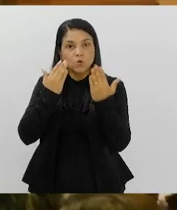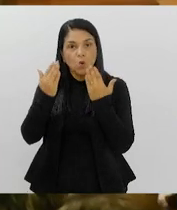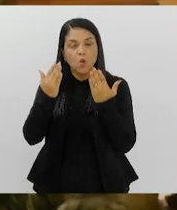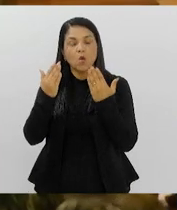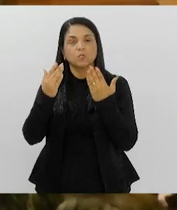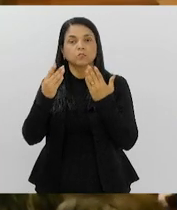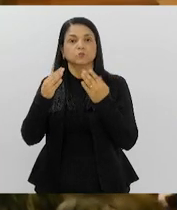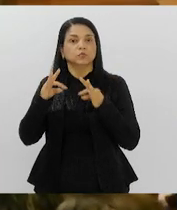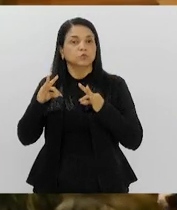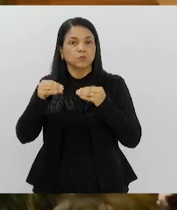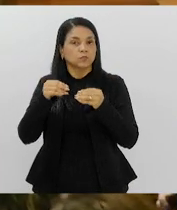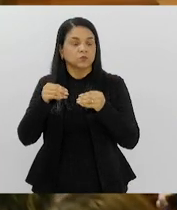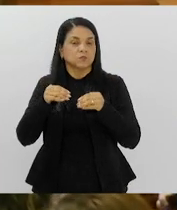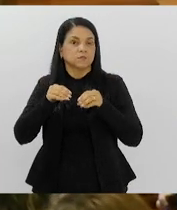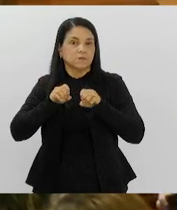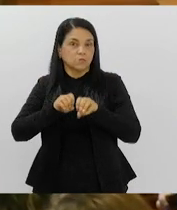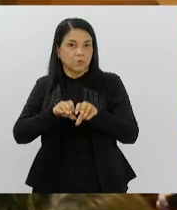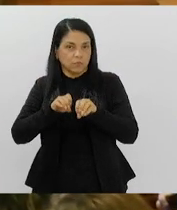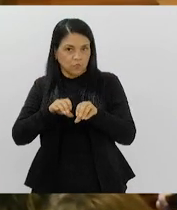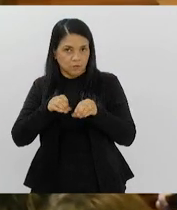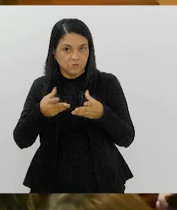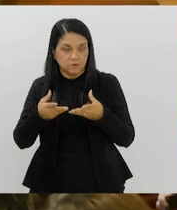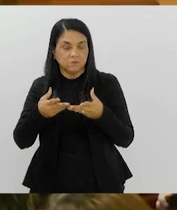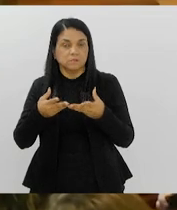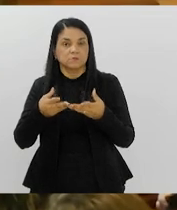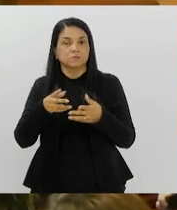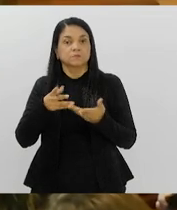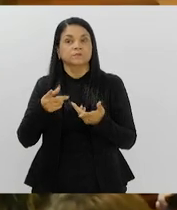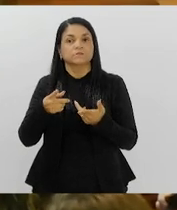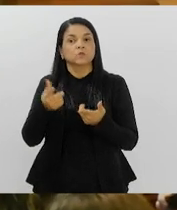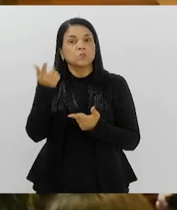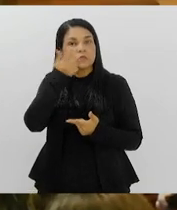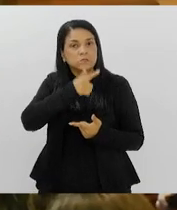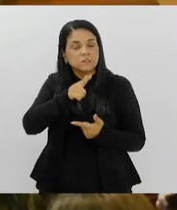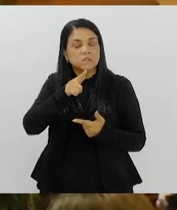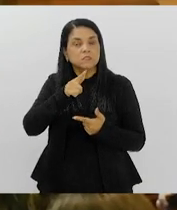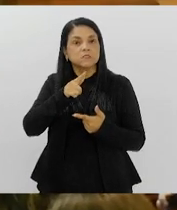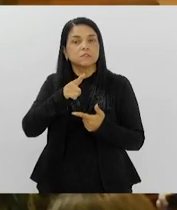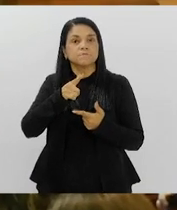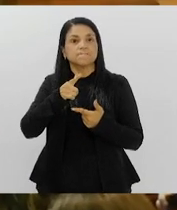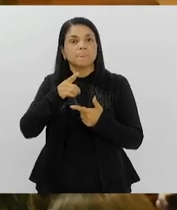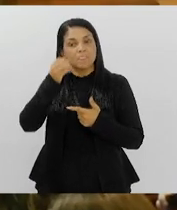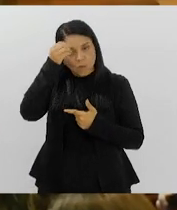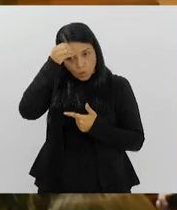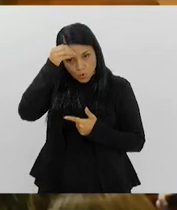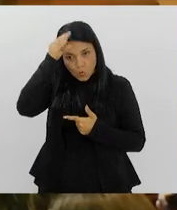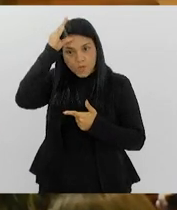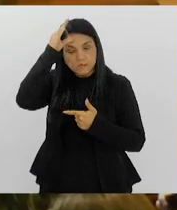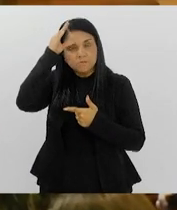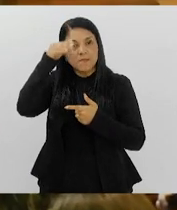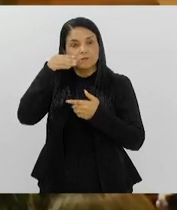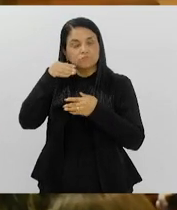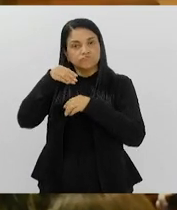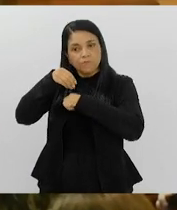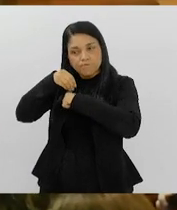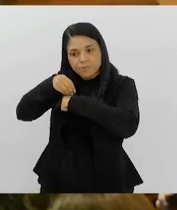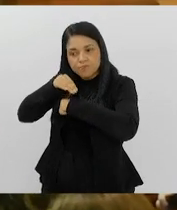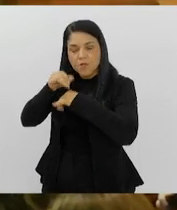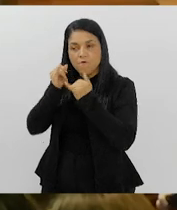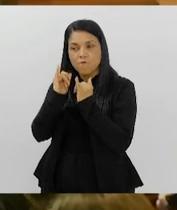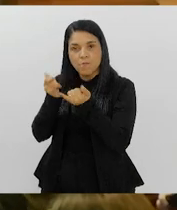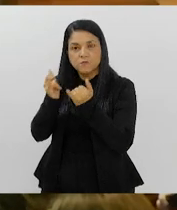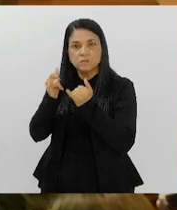todo, para que, para que nós pudéssemos levar a eles esse conhecimento dessas ideologias